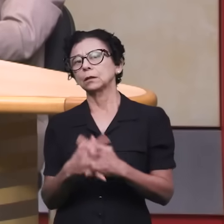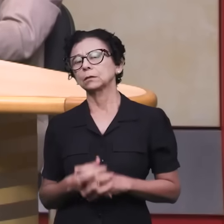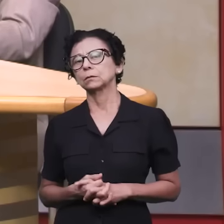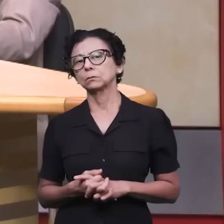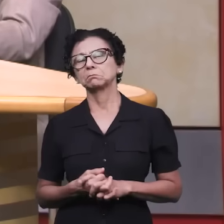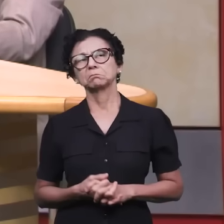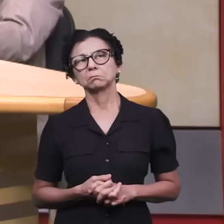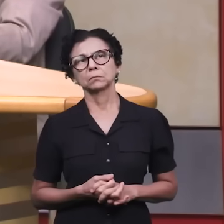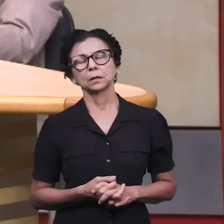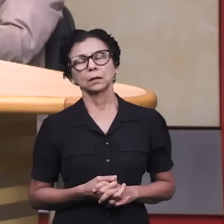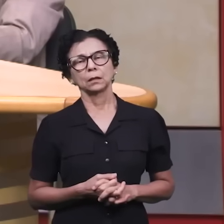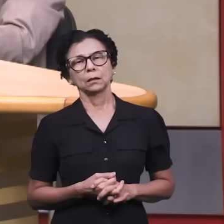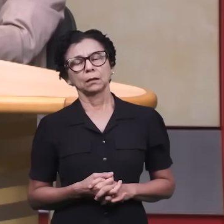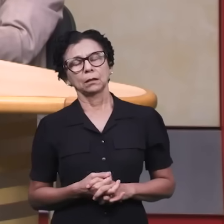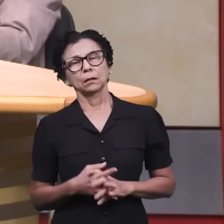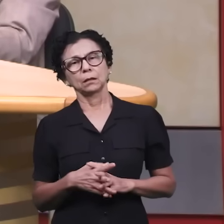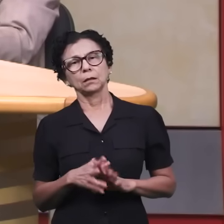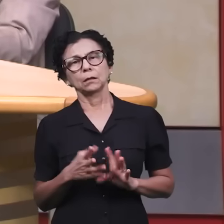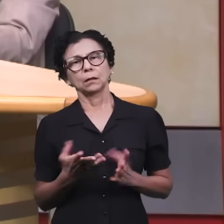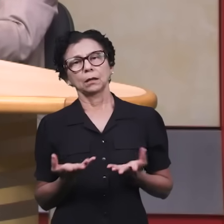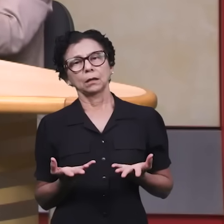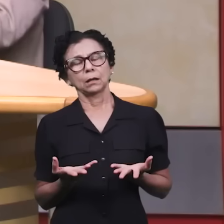temos hoje, eu posso dizer aqui,